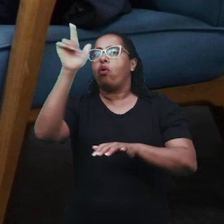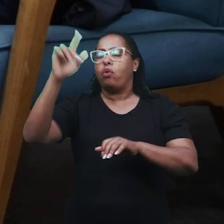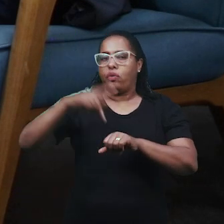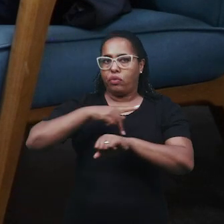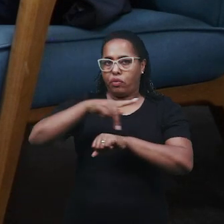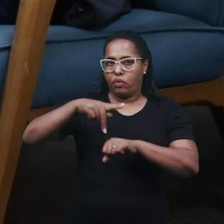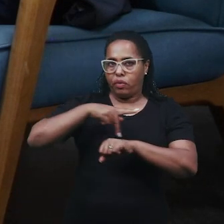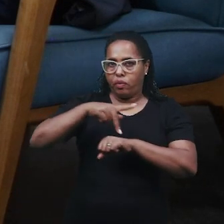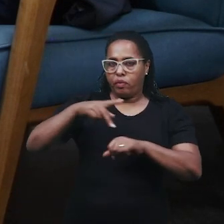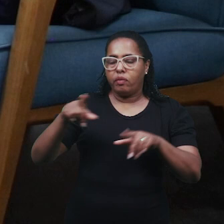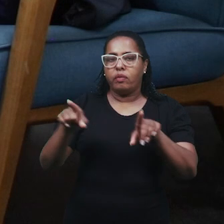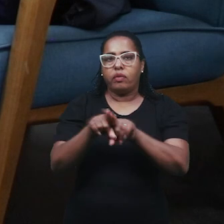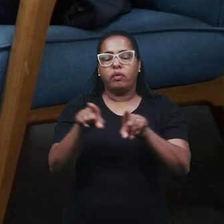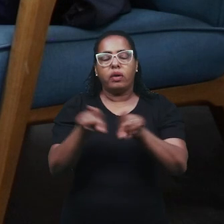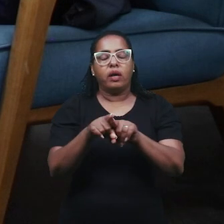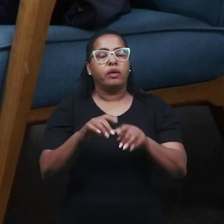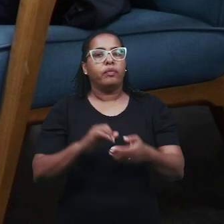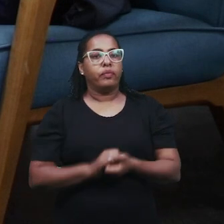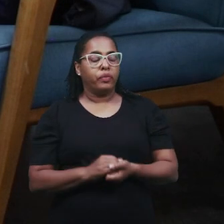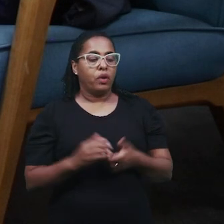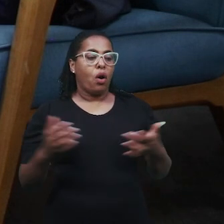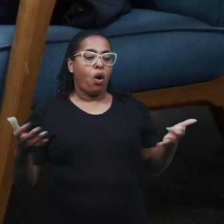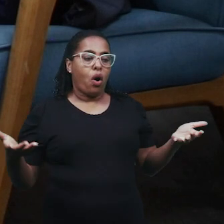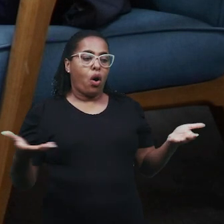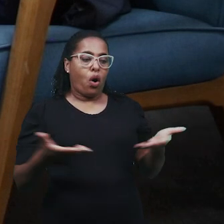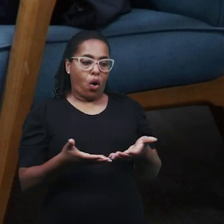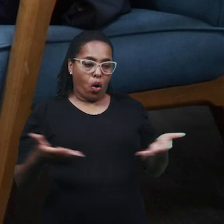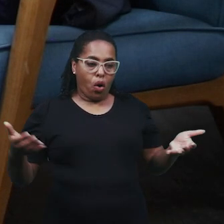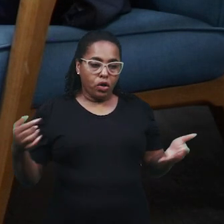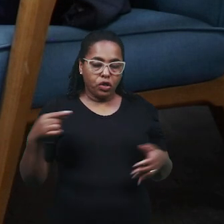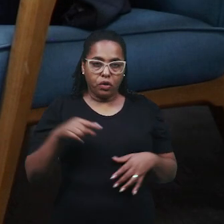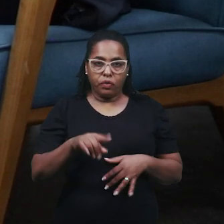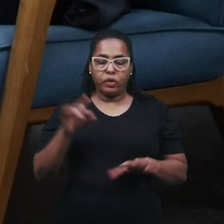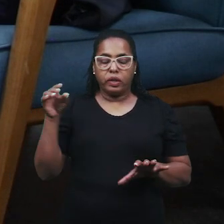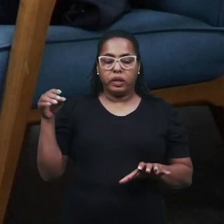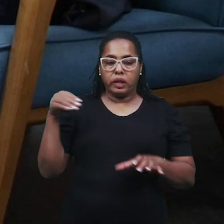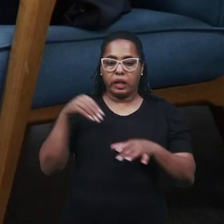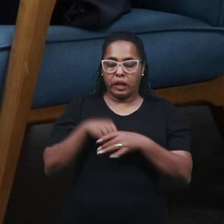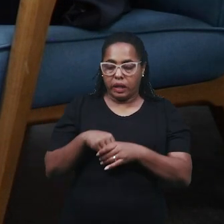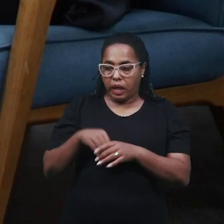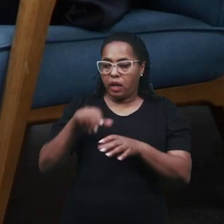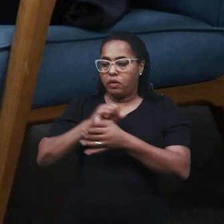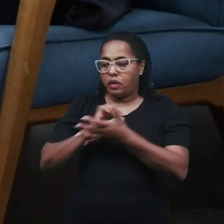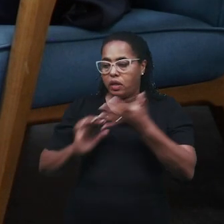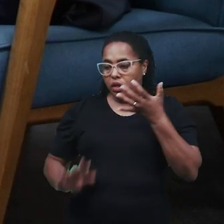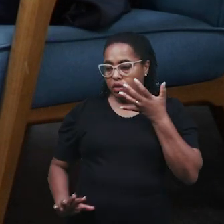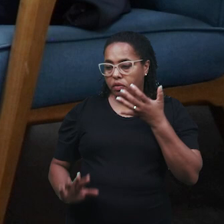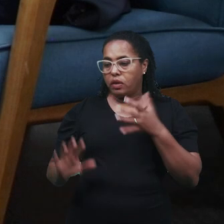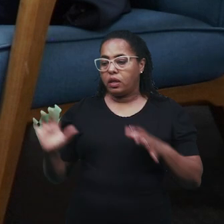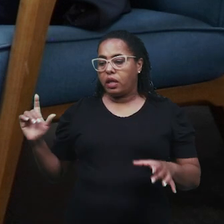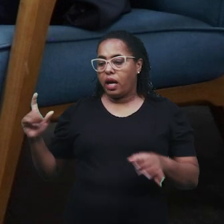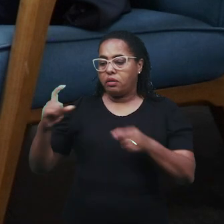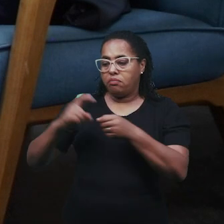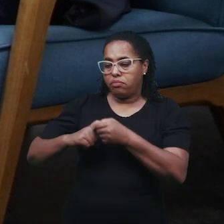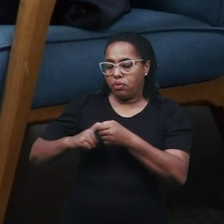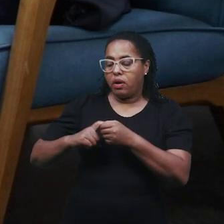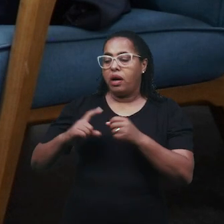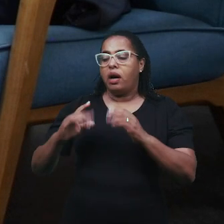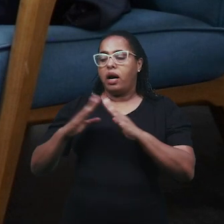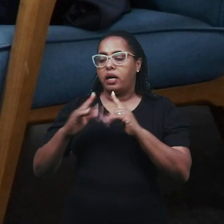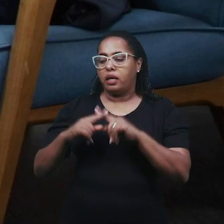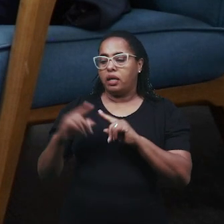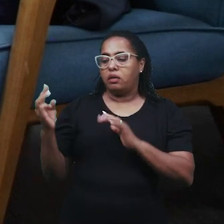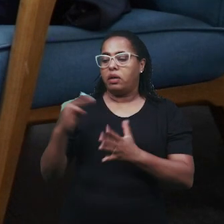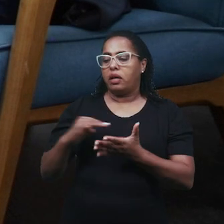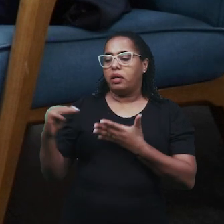também. Glória a Deus. E hoje você já faz, dentre as suas atividades vinculadas à Igreja Cristã Maranata, um dos